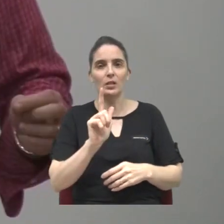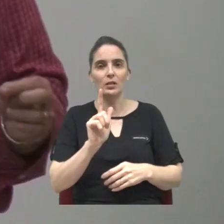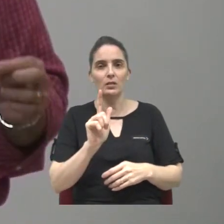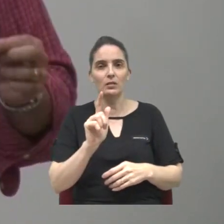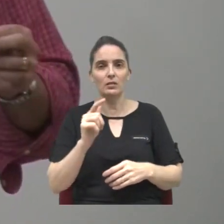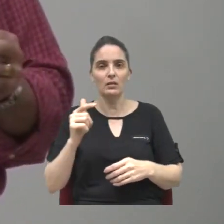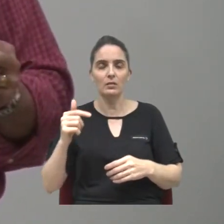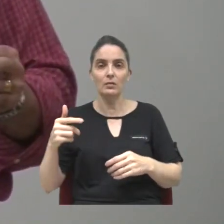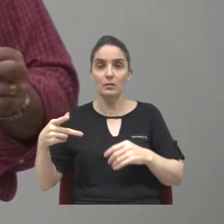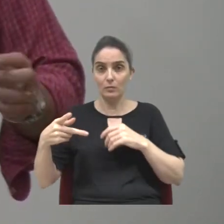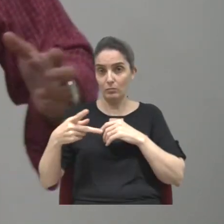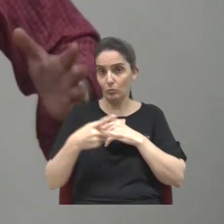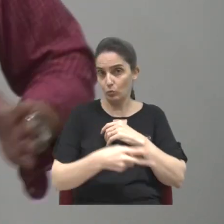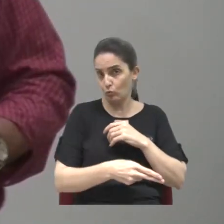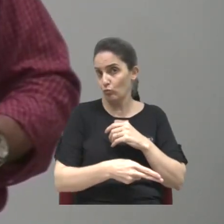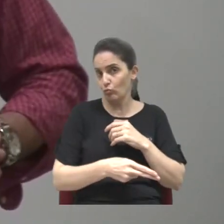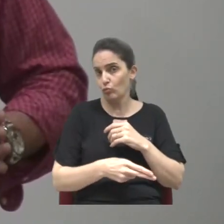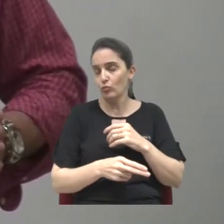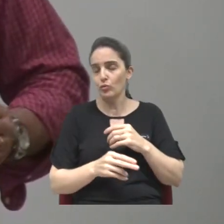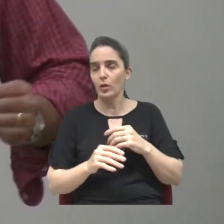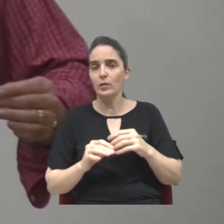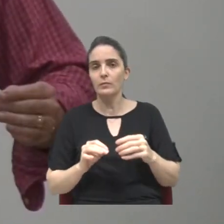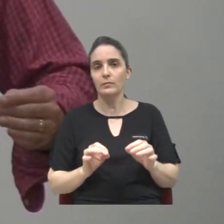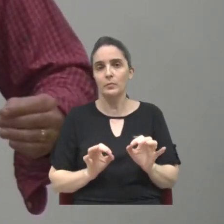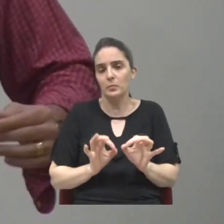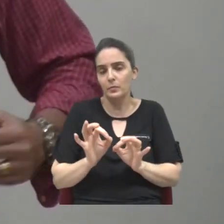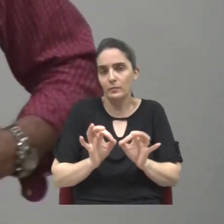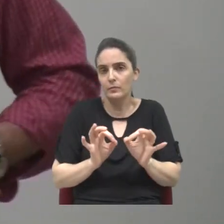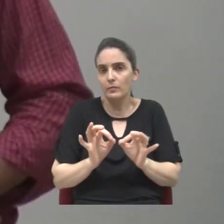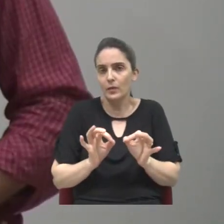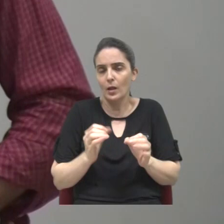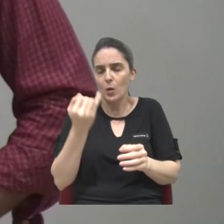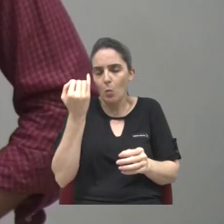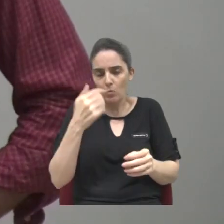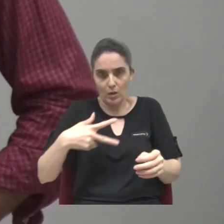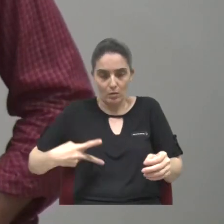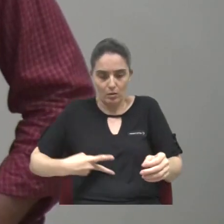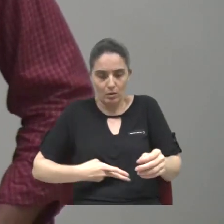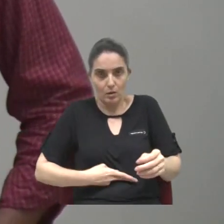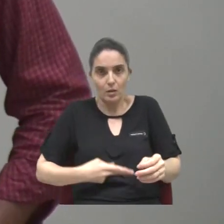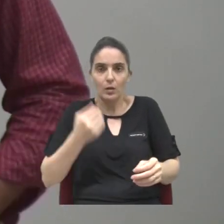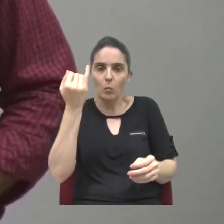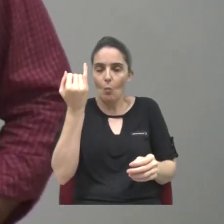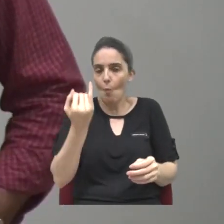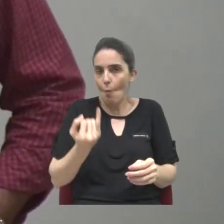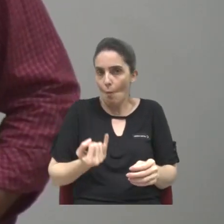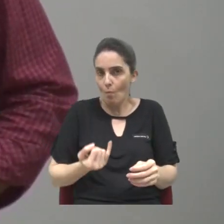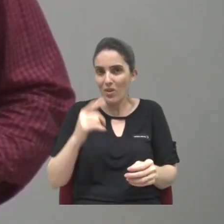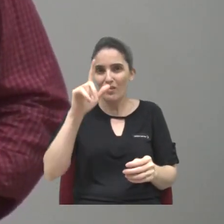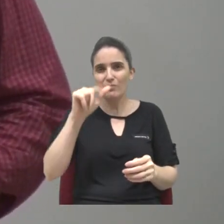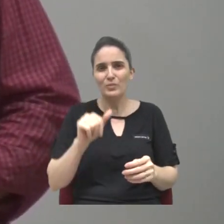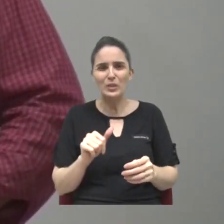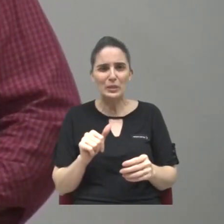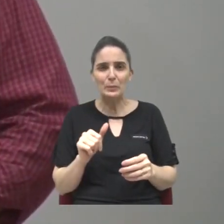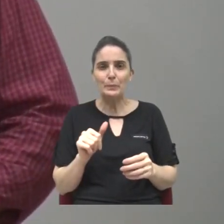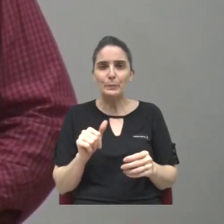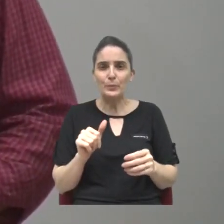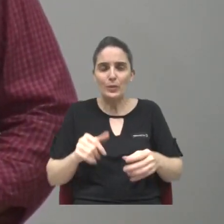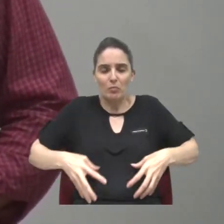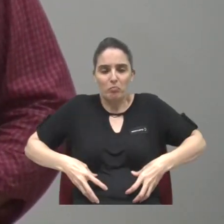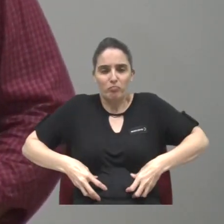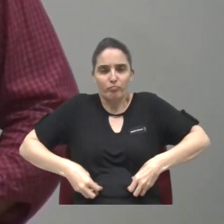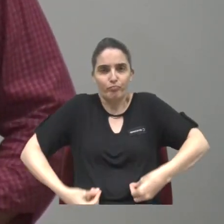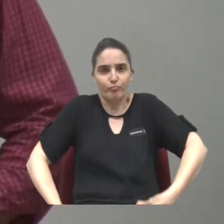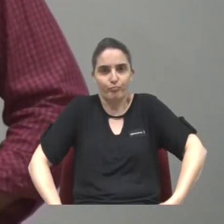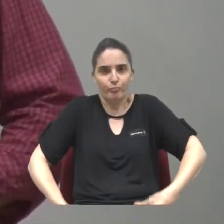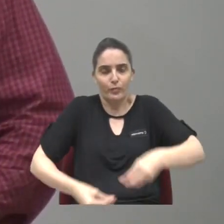corretiva, ou ele conseguiu perder o peso, ganhar saúde, fica então um absurdo de pele, de às vezes ter sido até